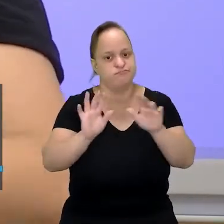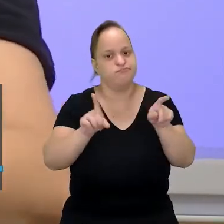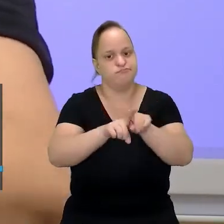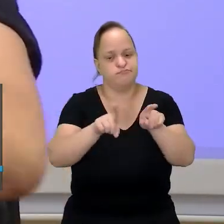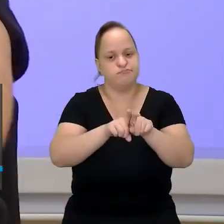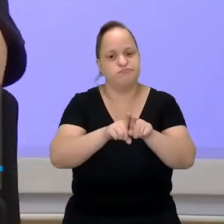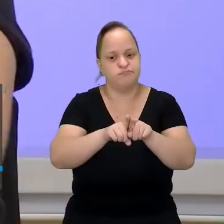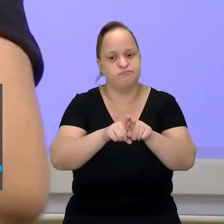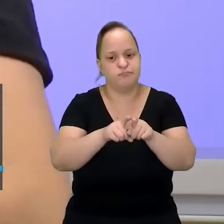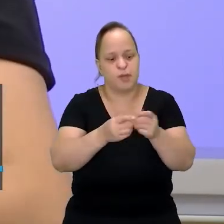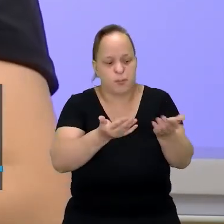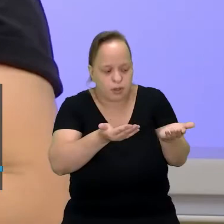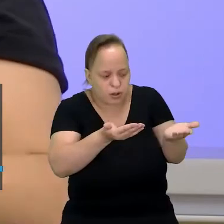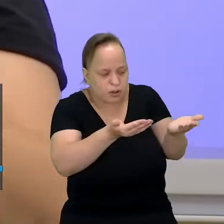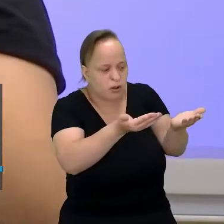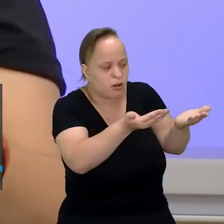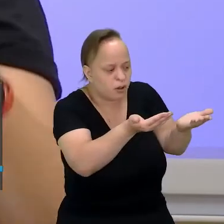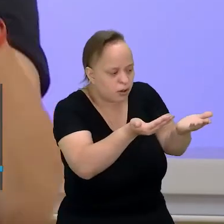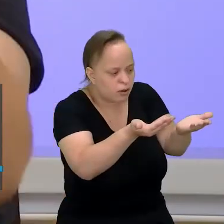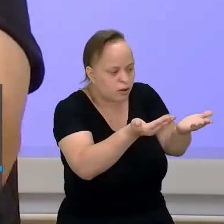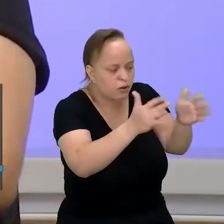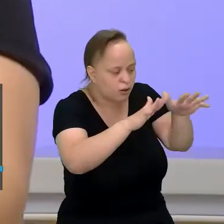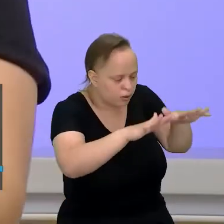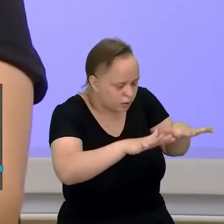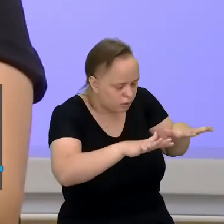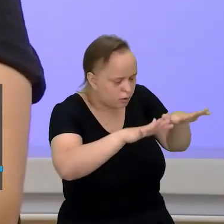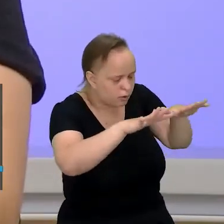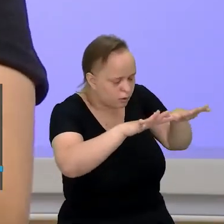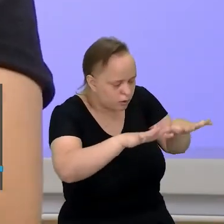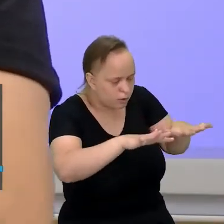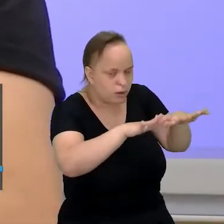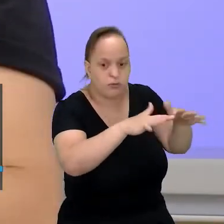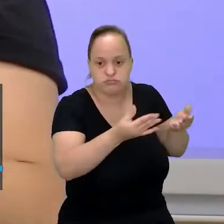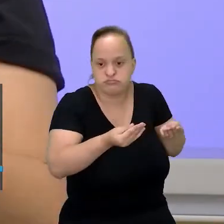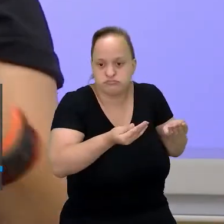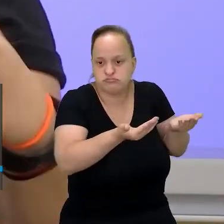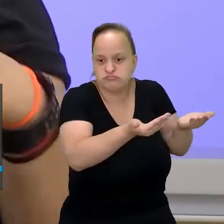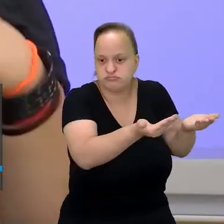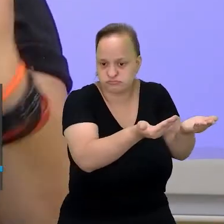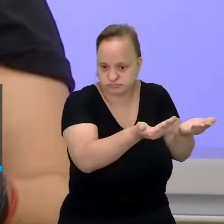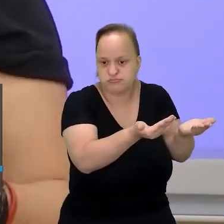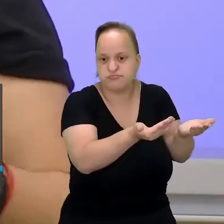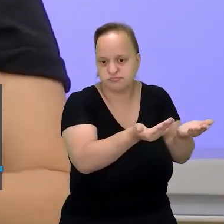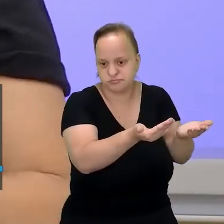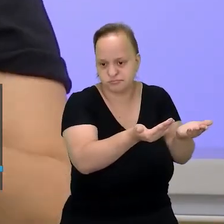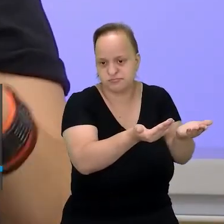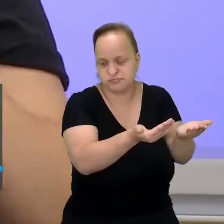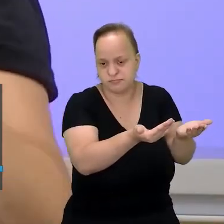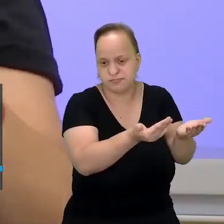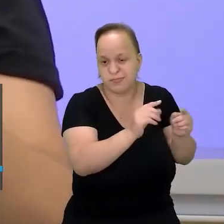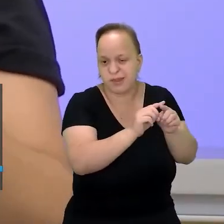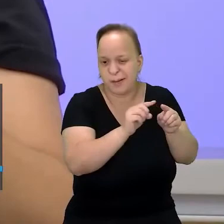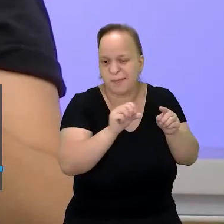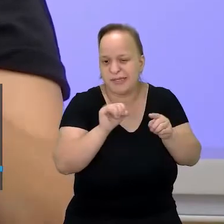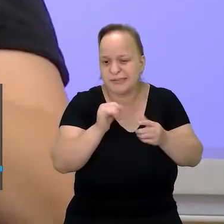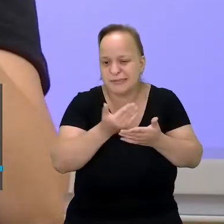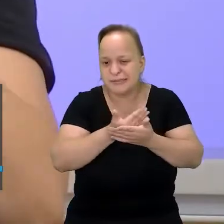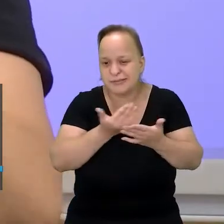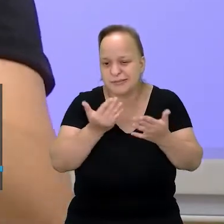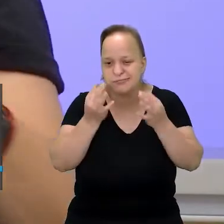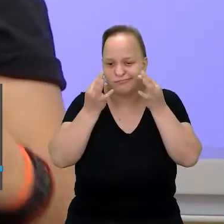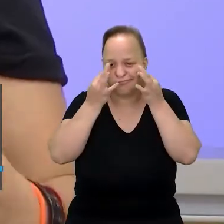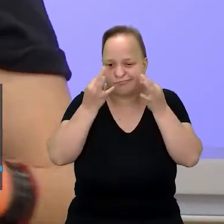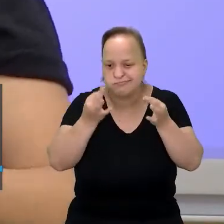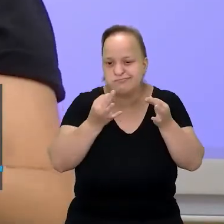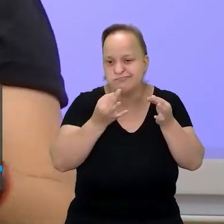como um elemento ritualístico, que você oferta essa comida. Então, na verdade, se a gente for olhar, todas